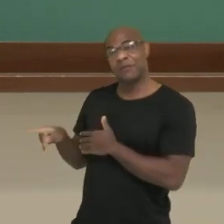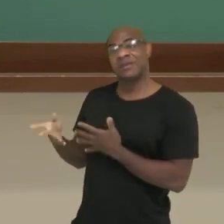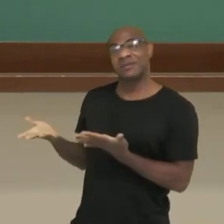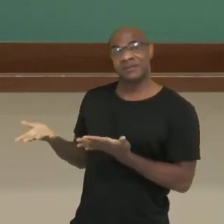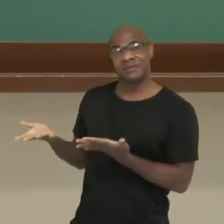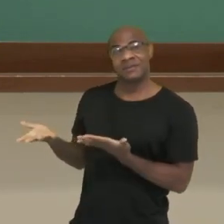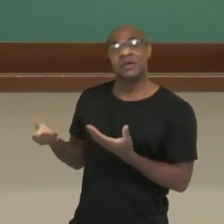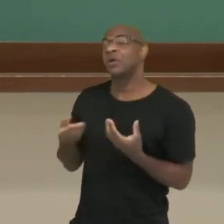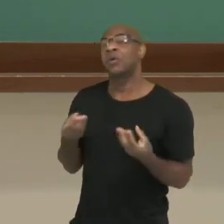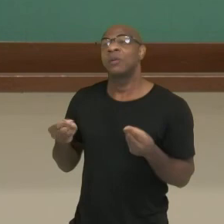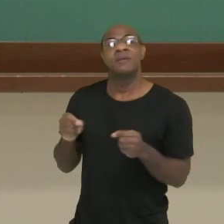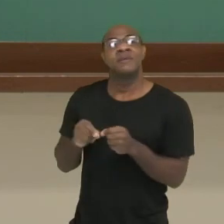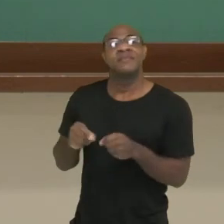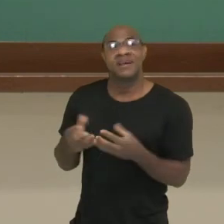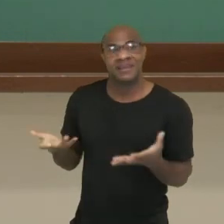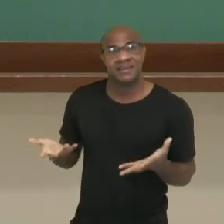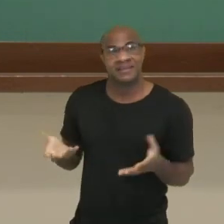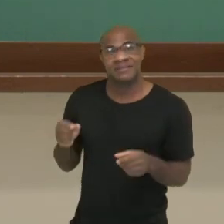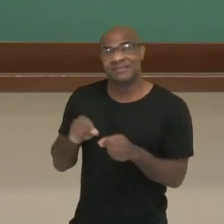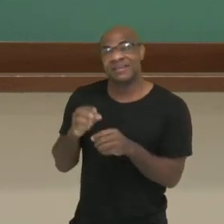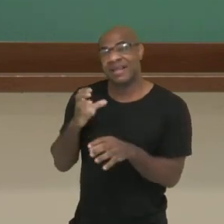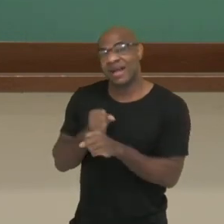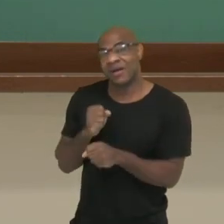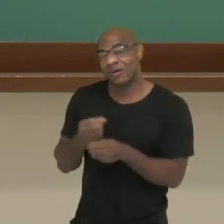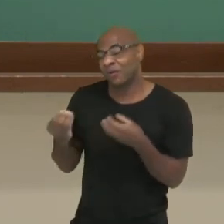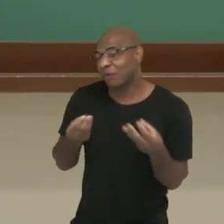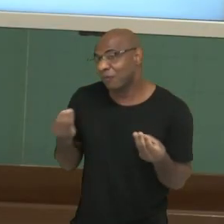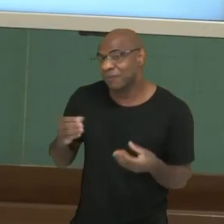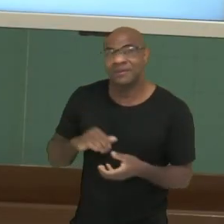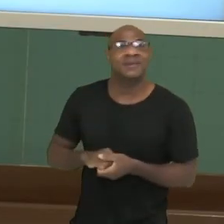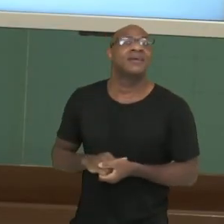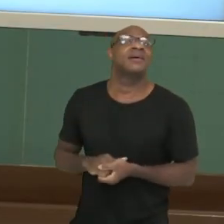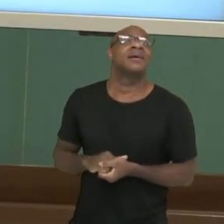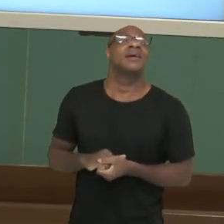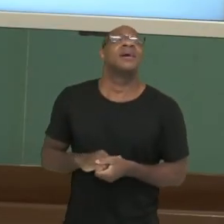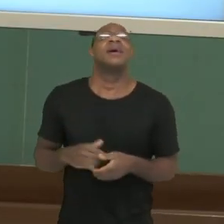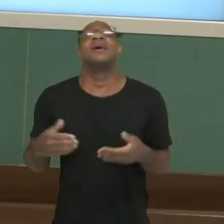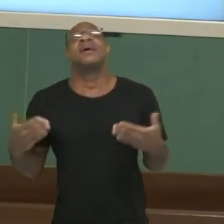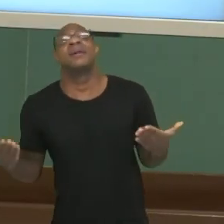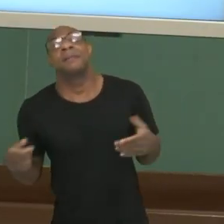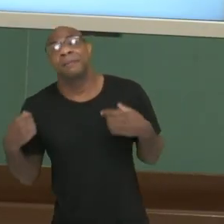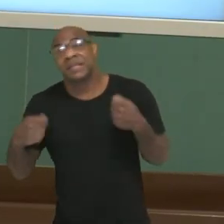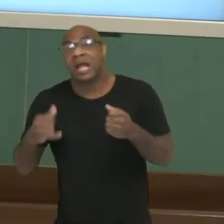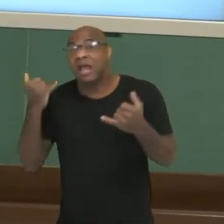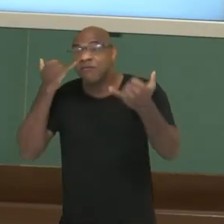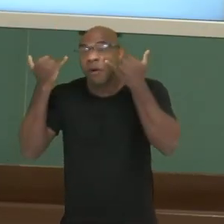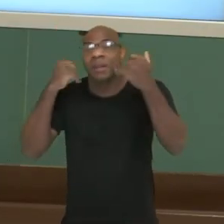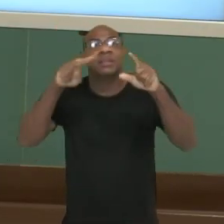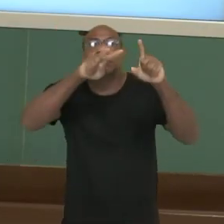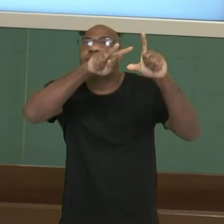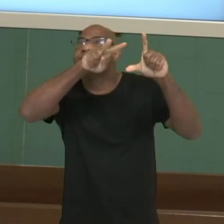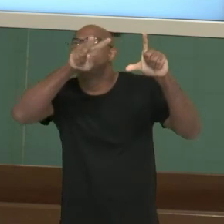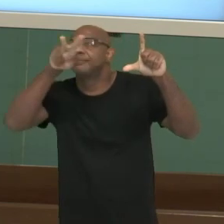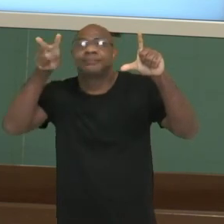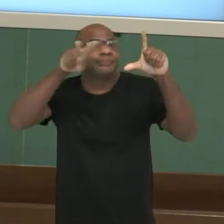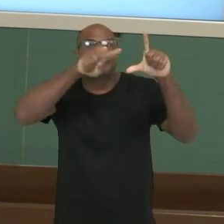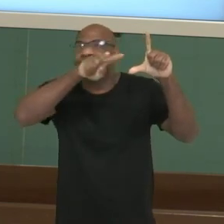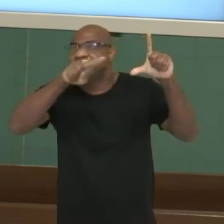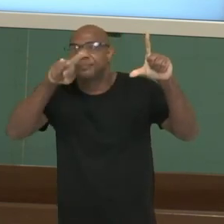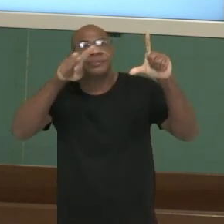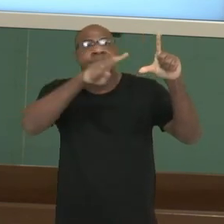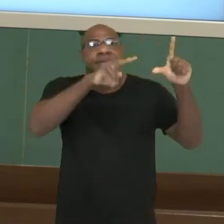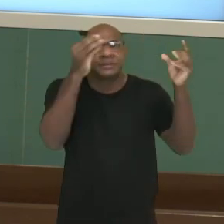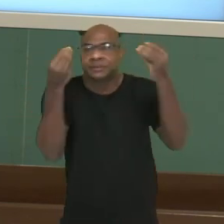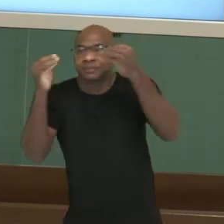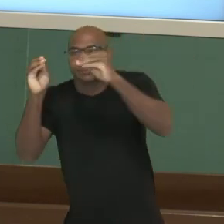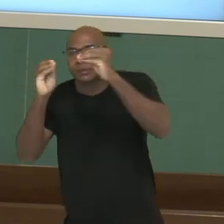José? Tá bom? Vamos voltar na nossa conta. Então, preciso tirar os dados do problema para determinar esse